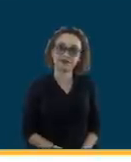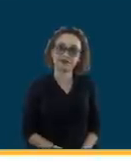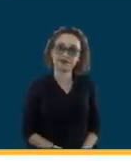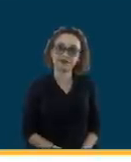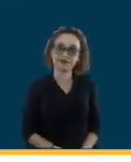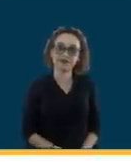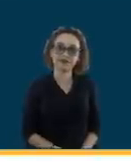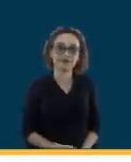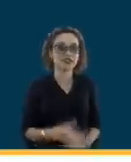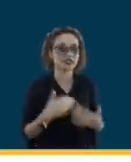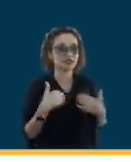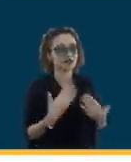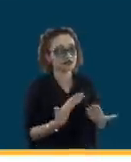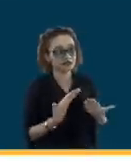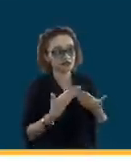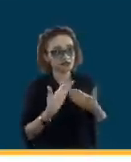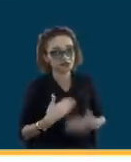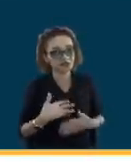Muito honrado.